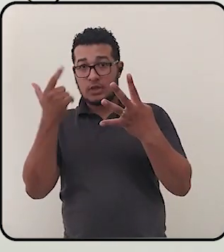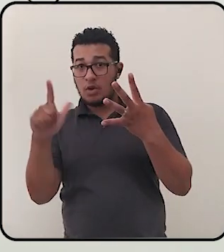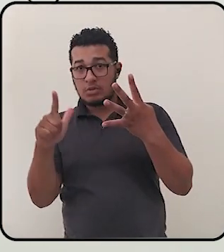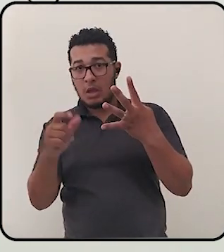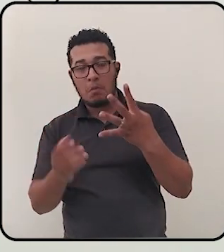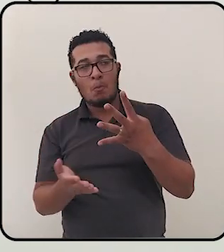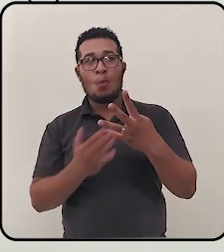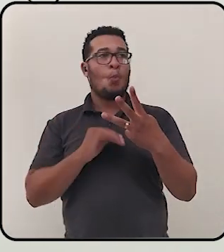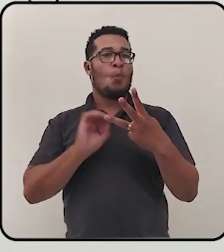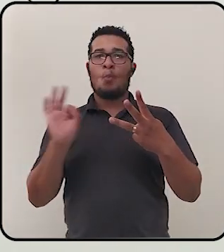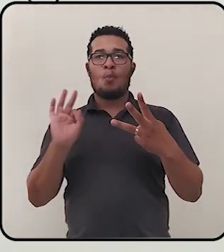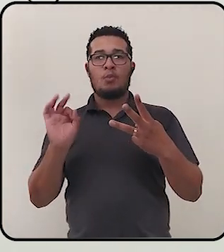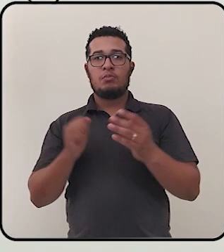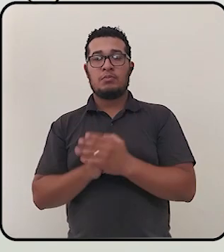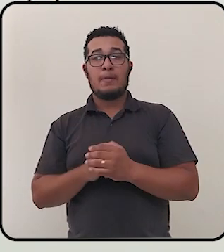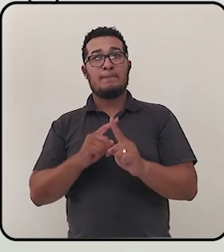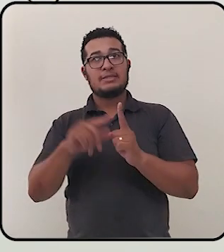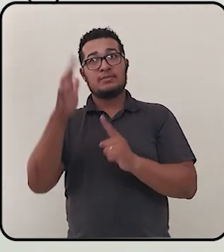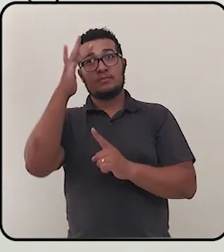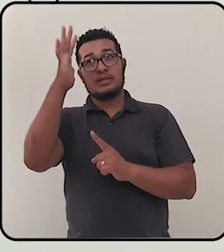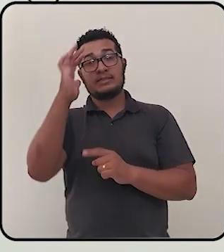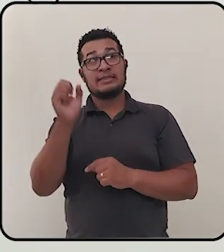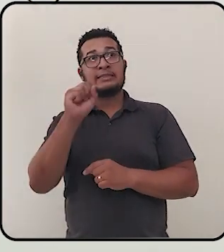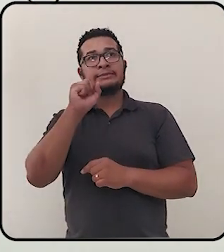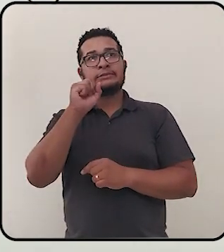se tiver essa informação.